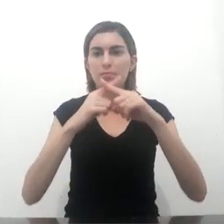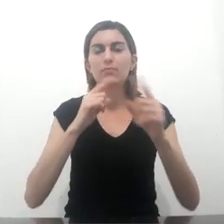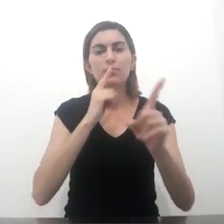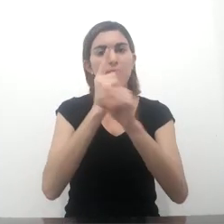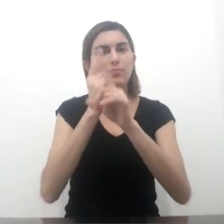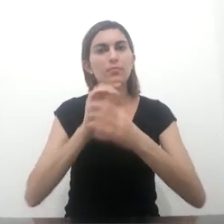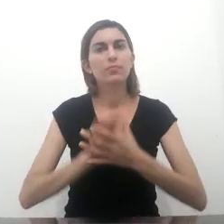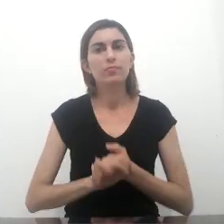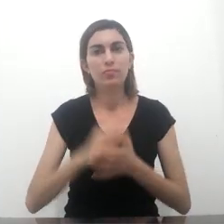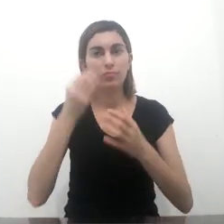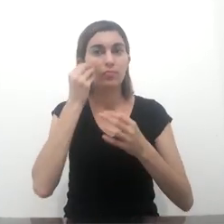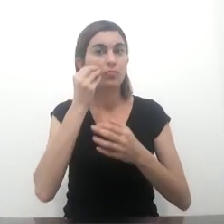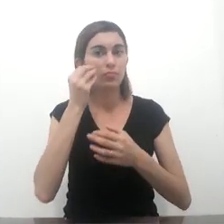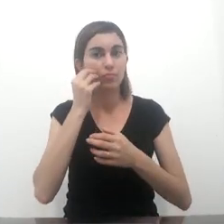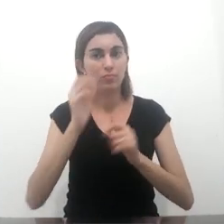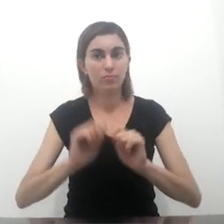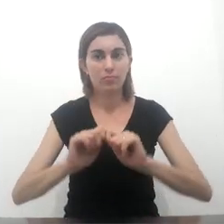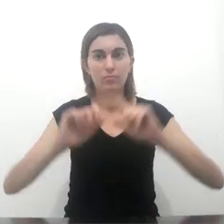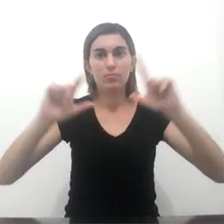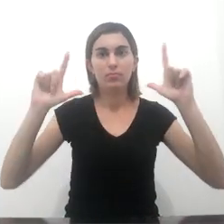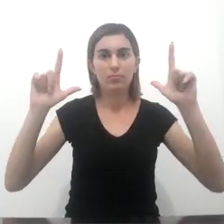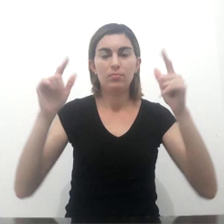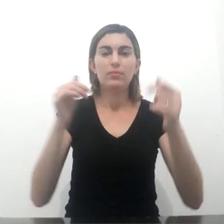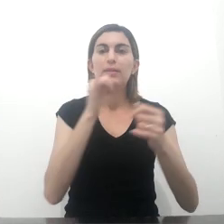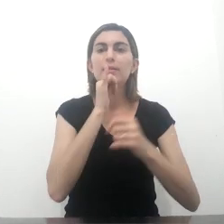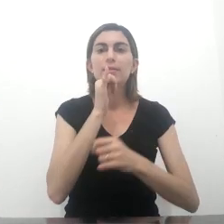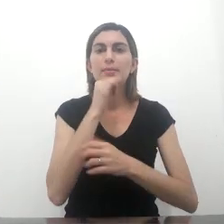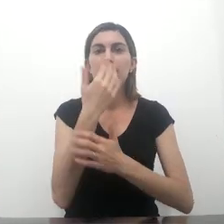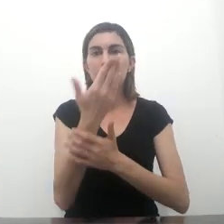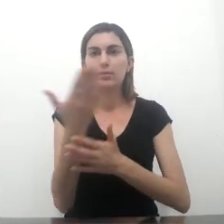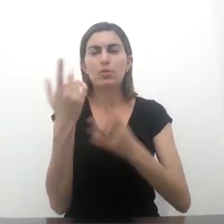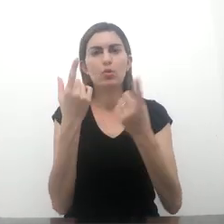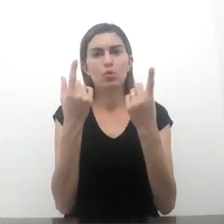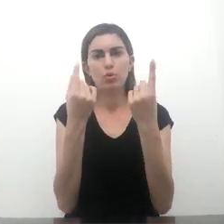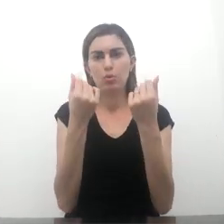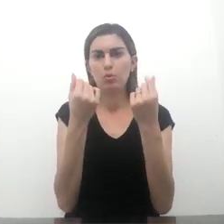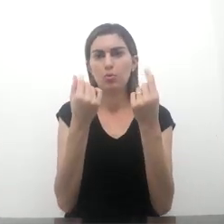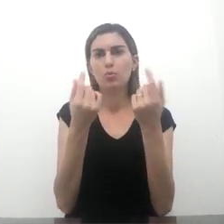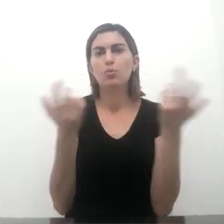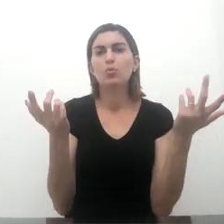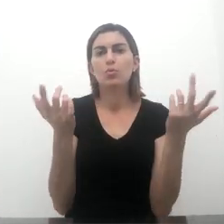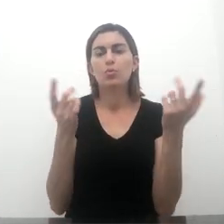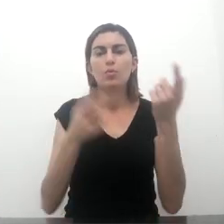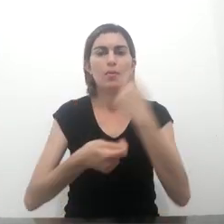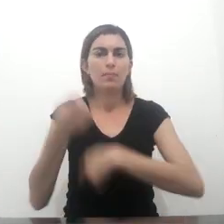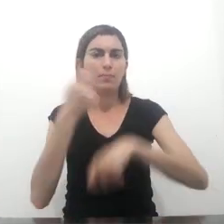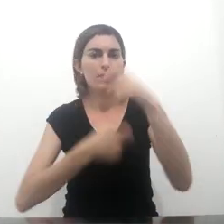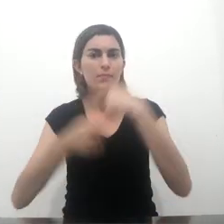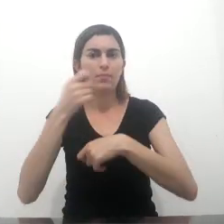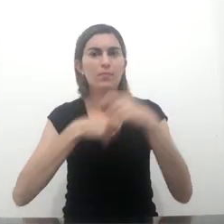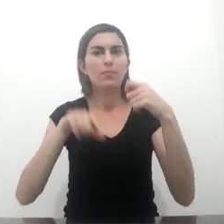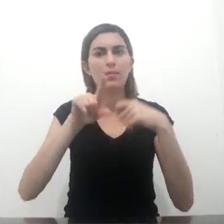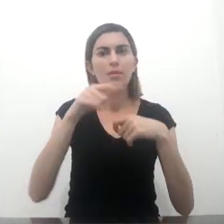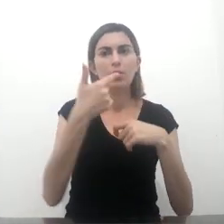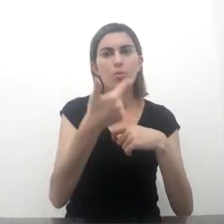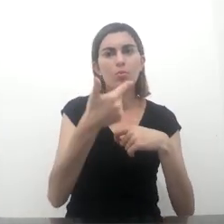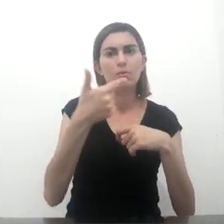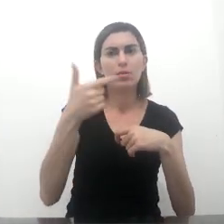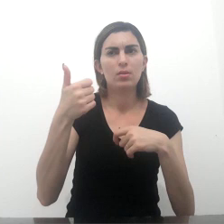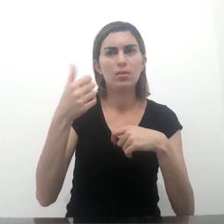extremos que você encontra. Veja aí na tela mais este exemplo. O preço de custo de uma mercadoria é